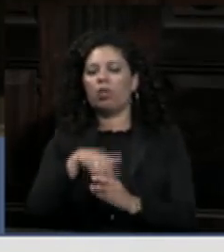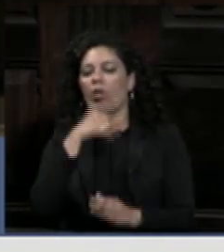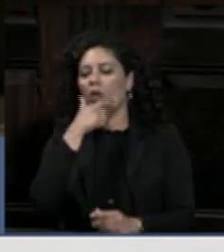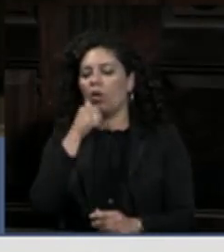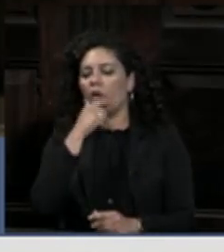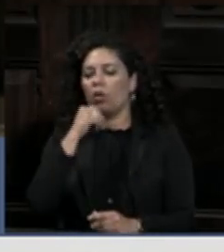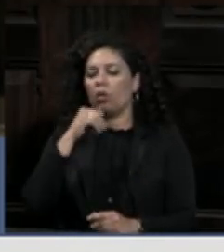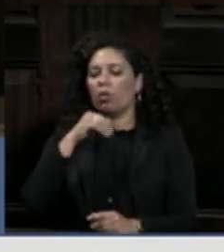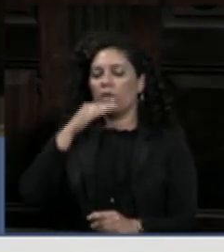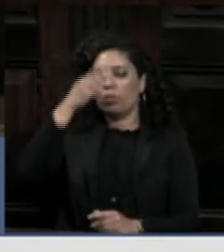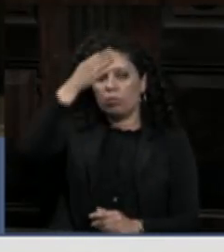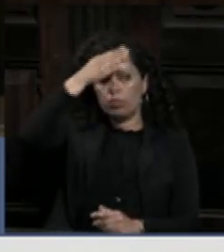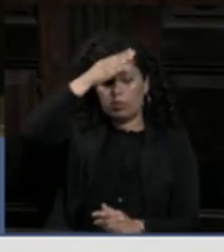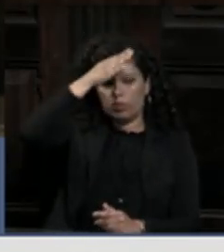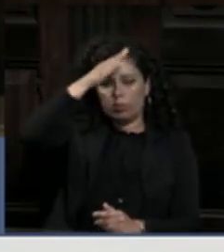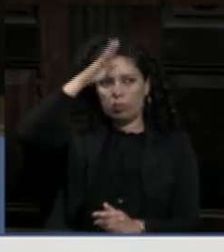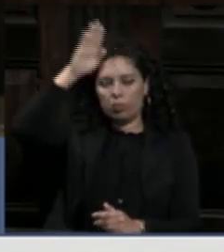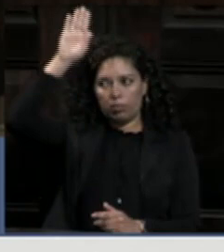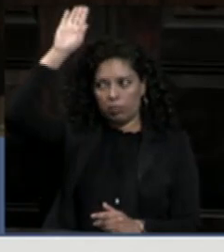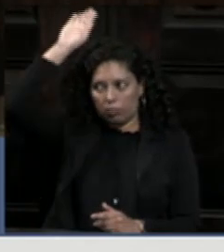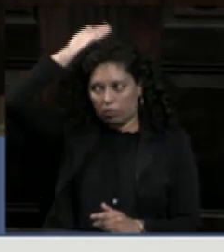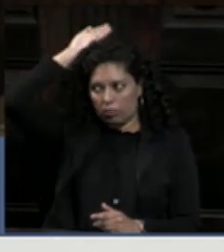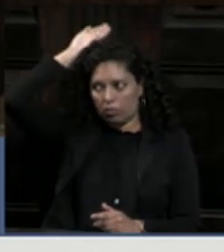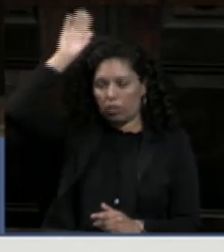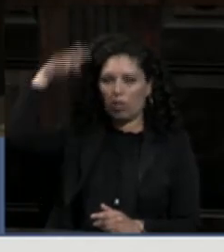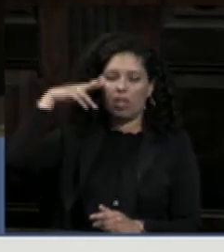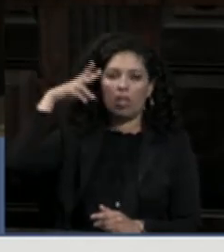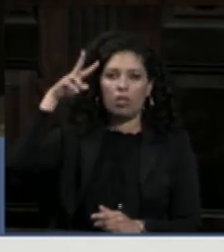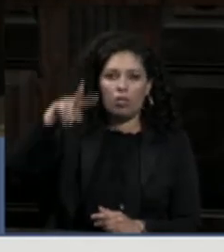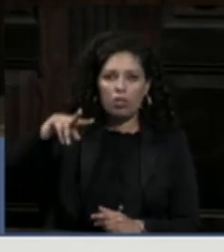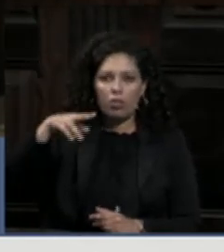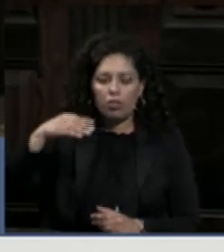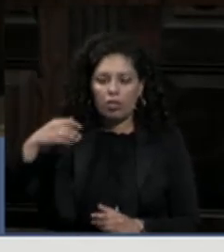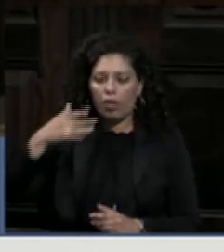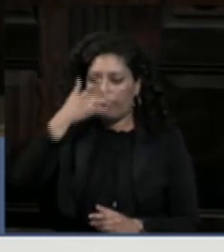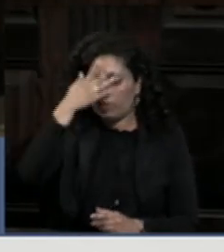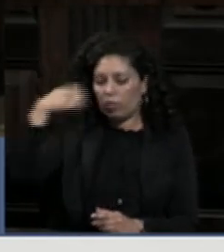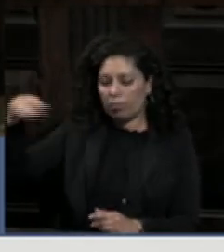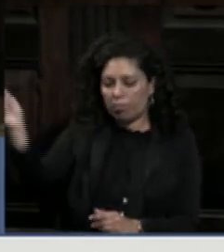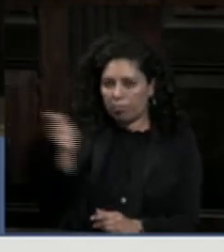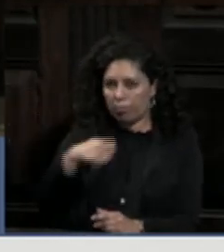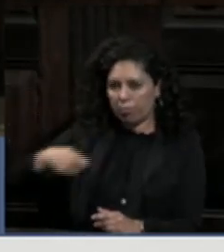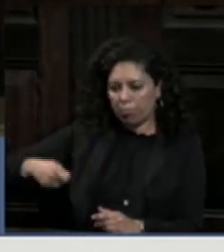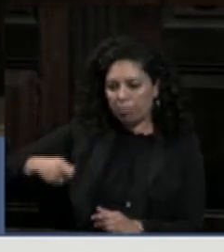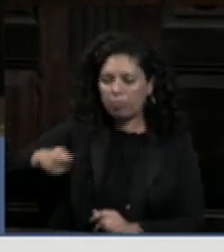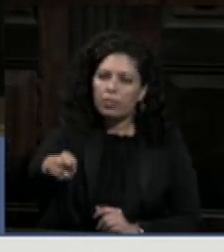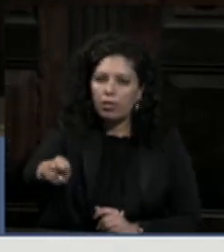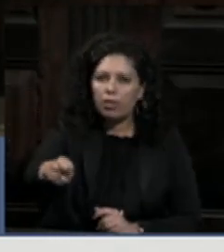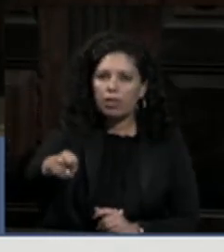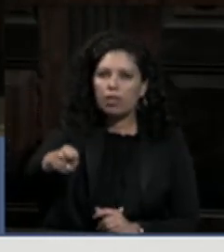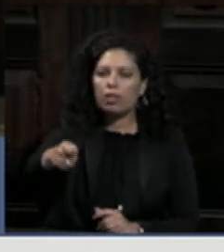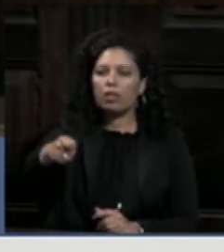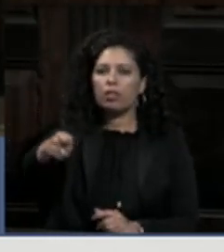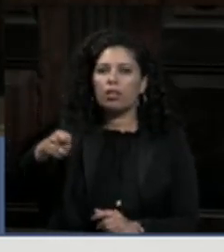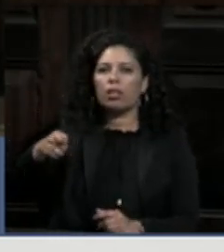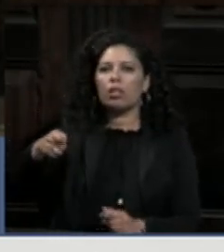tinha sido este facto criado em juiz de fora